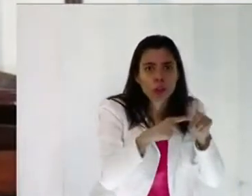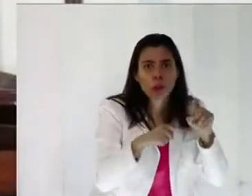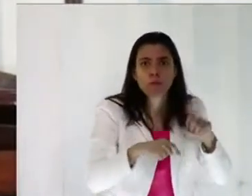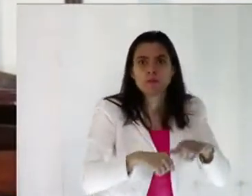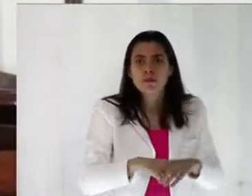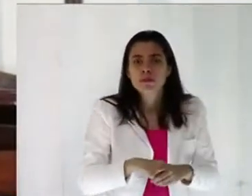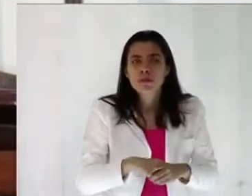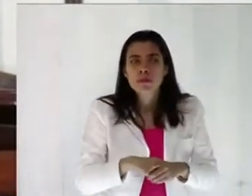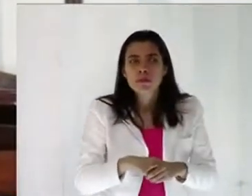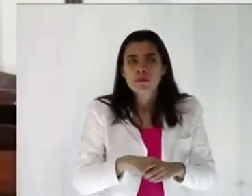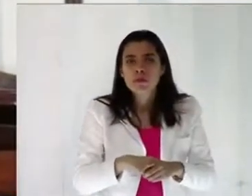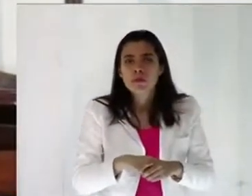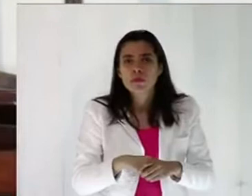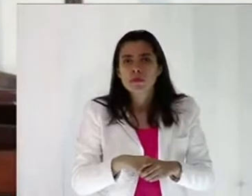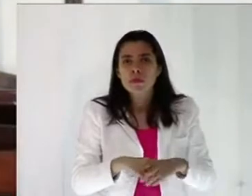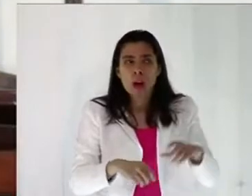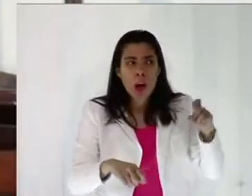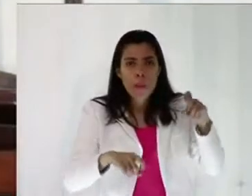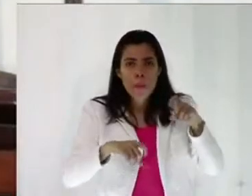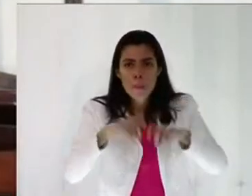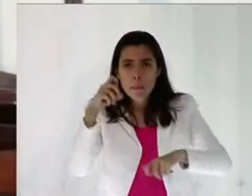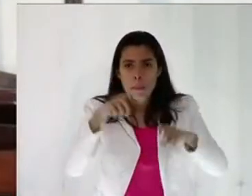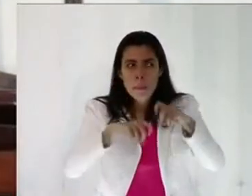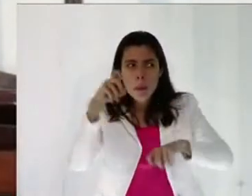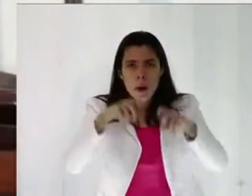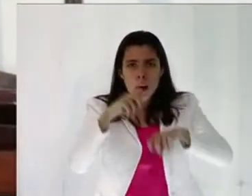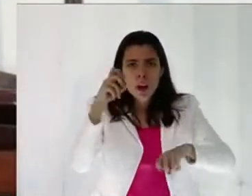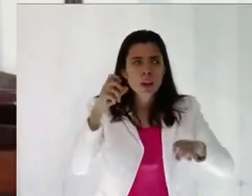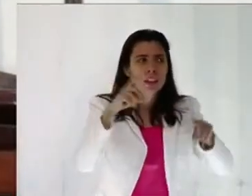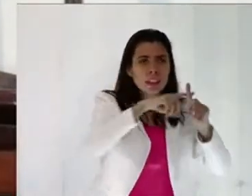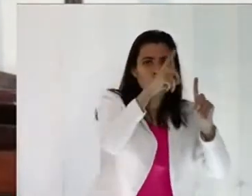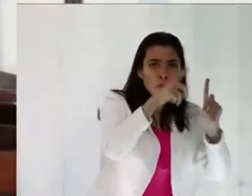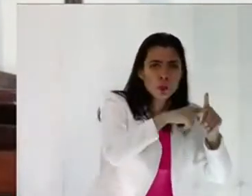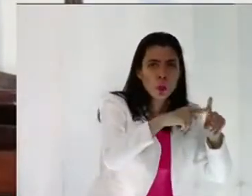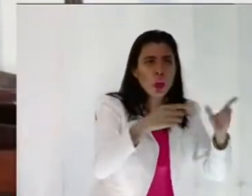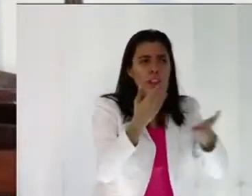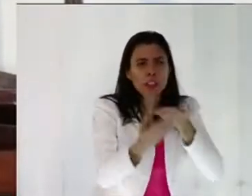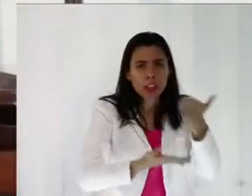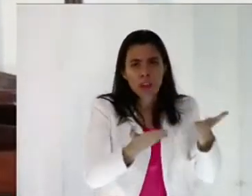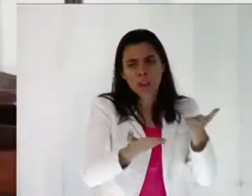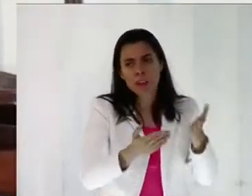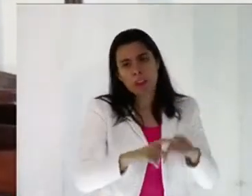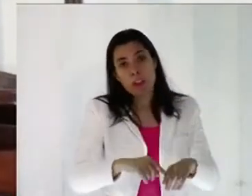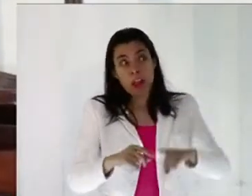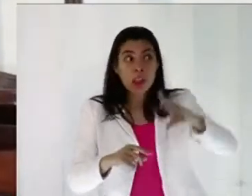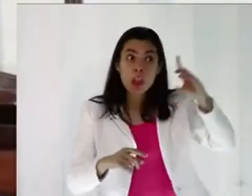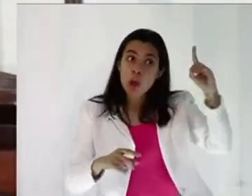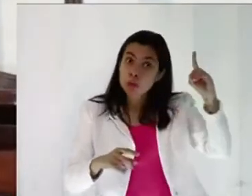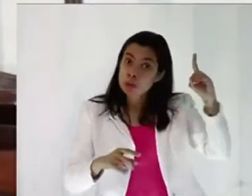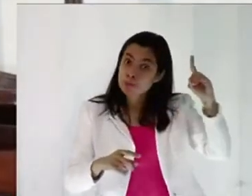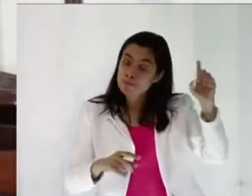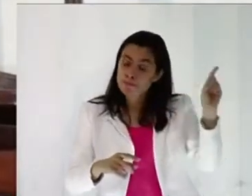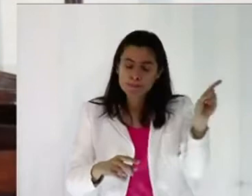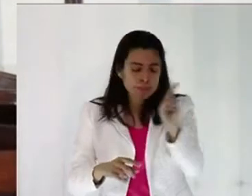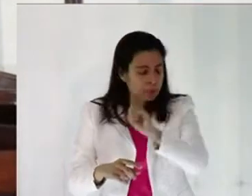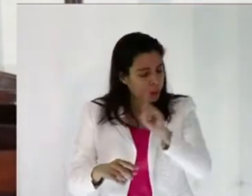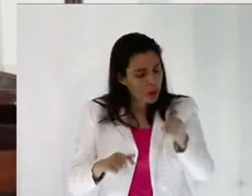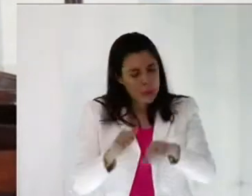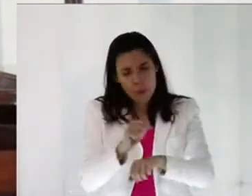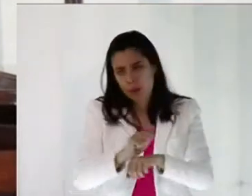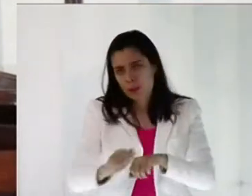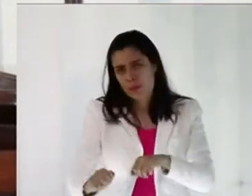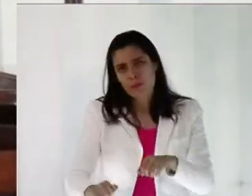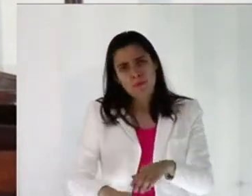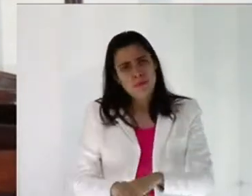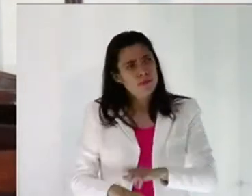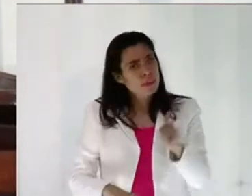da promessa, não é através de Ismael que eu abençoarei todas as famílias da terra. Eu disse a você, Abraão, que você e a